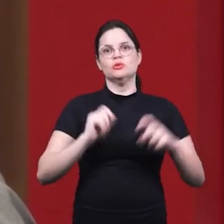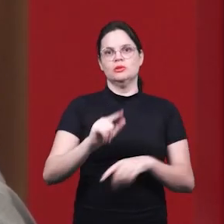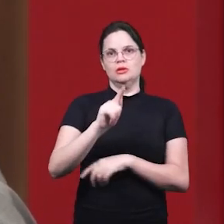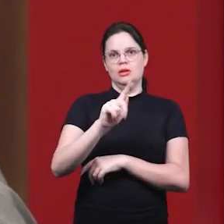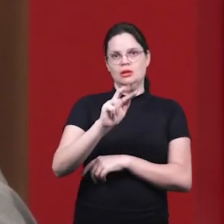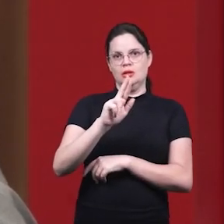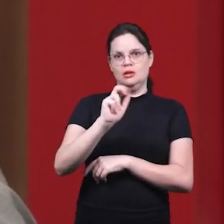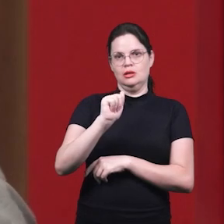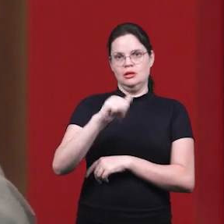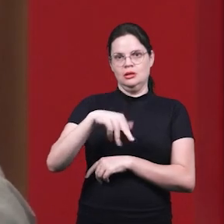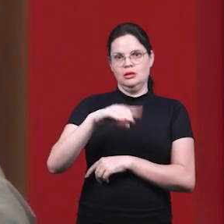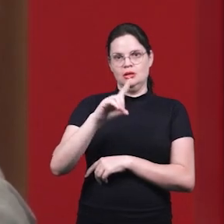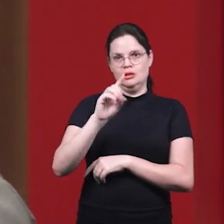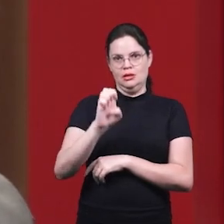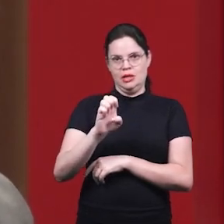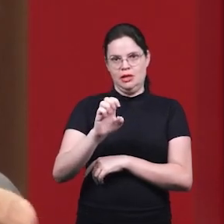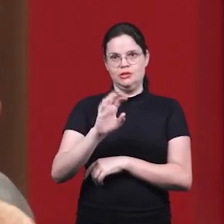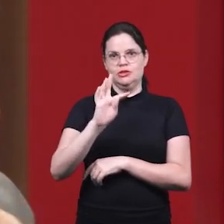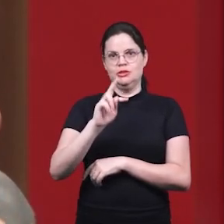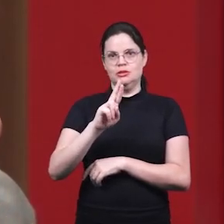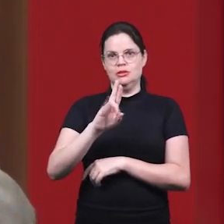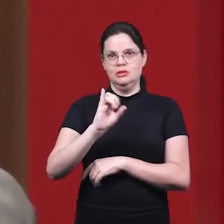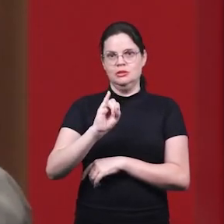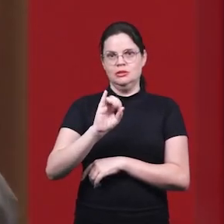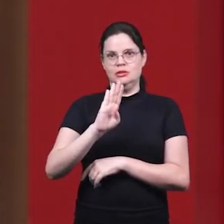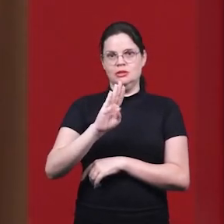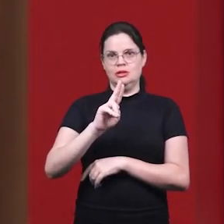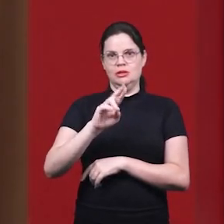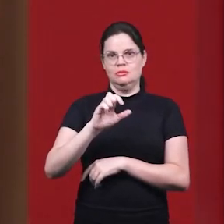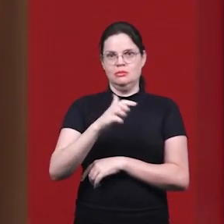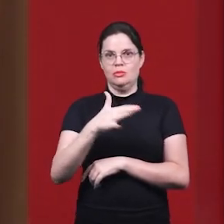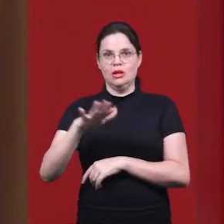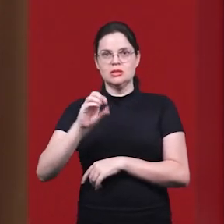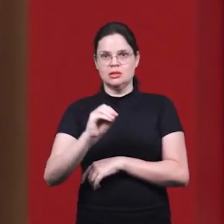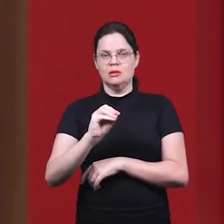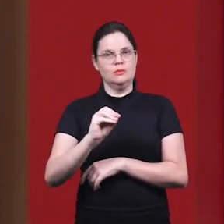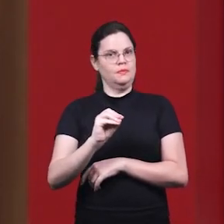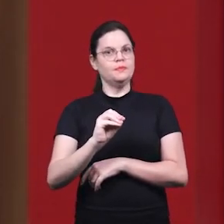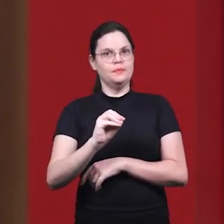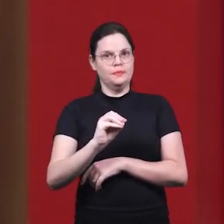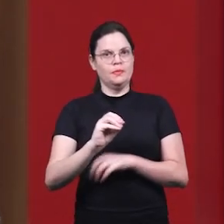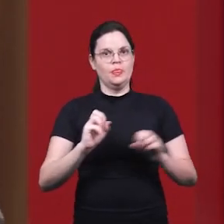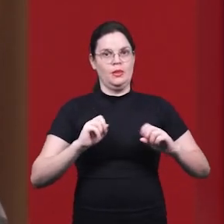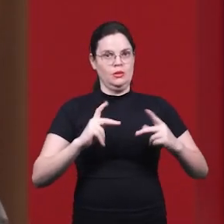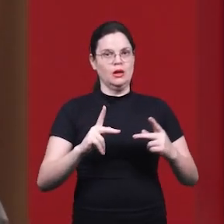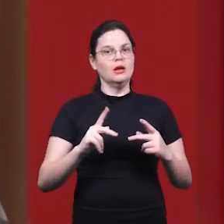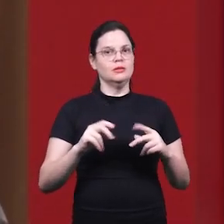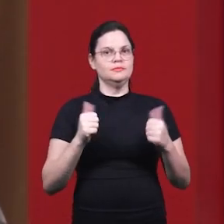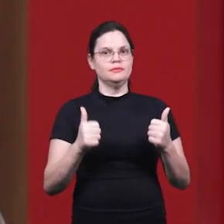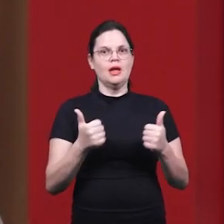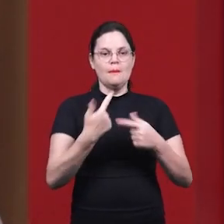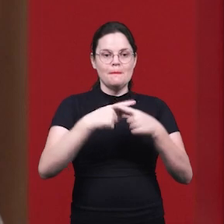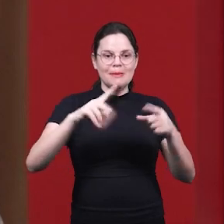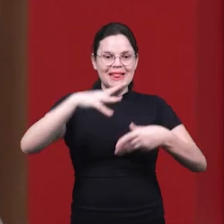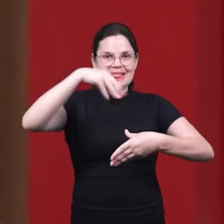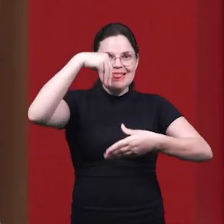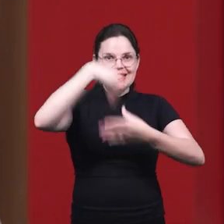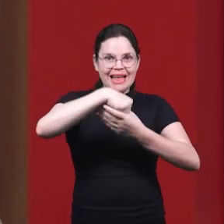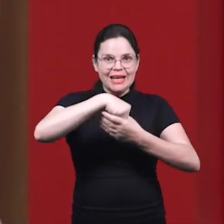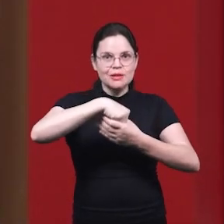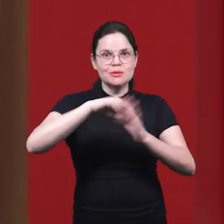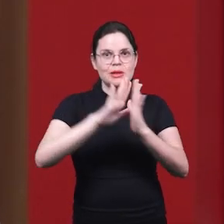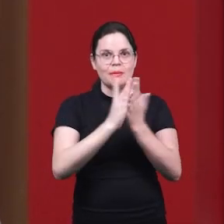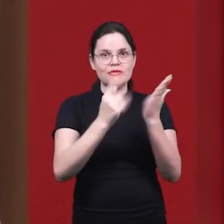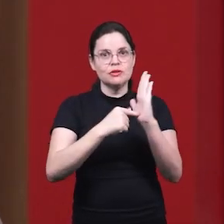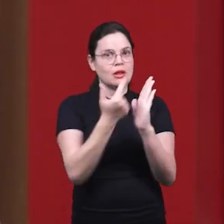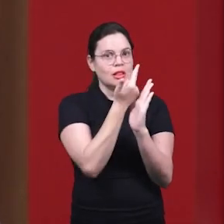que convencionamos e chamamos, e vamos continuar chamando, de a grande tribulação. Mas, biblicamente, é um tempo de